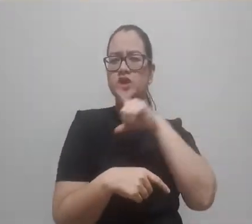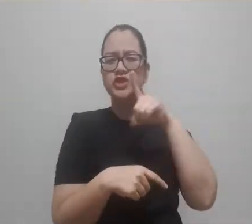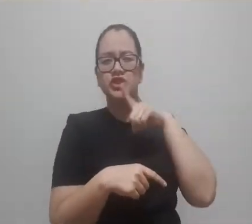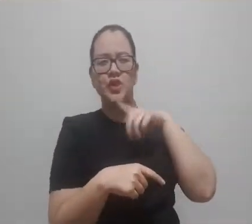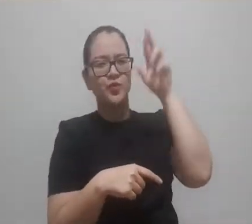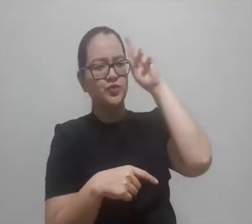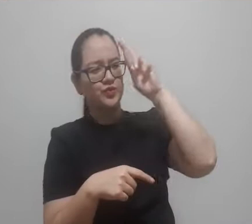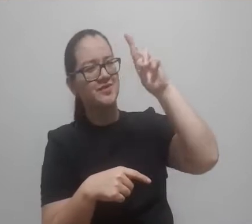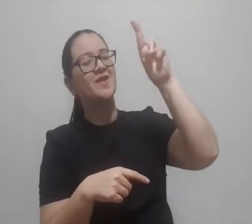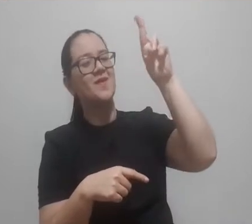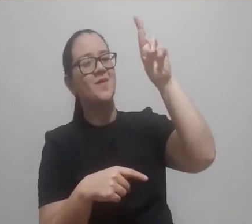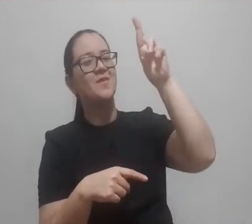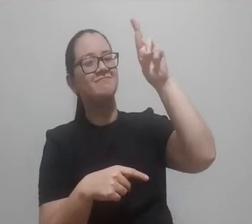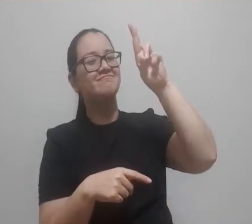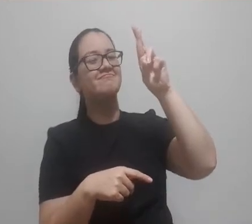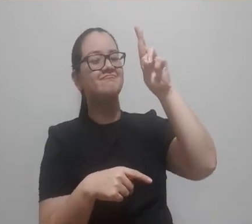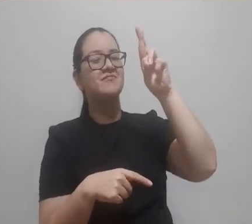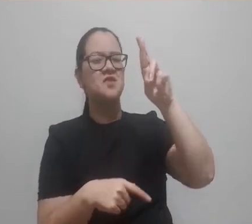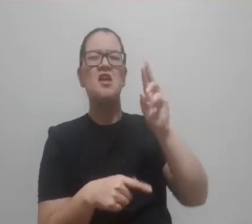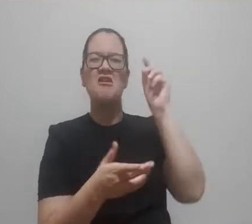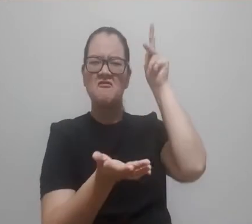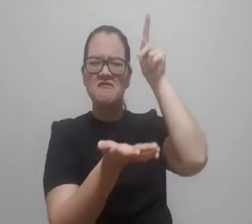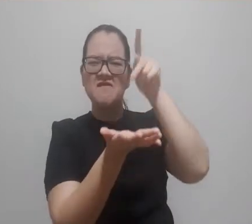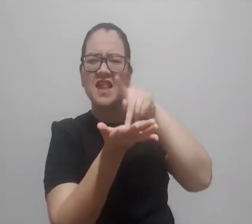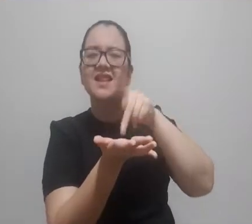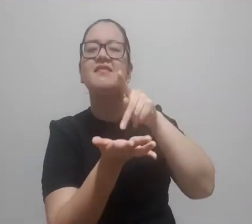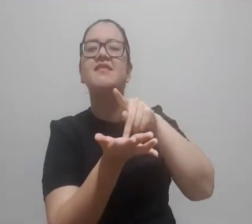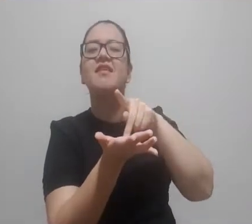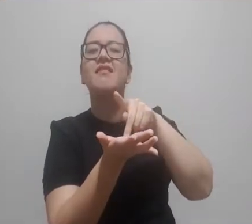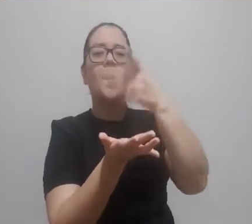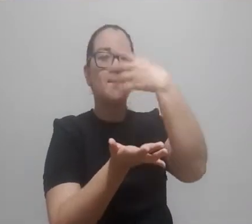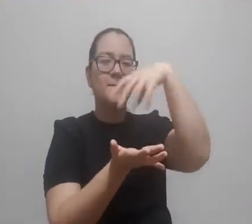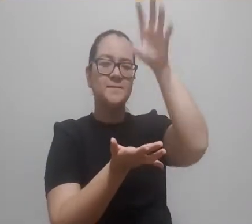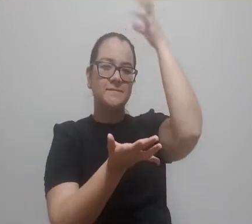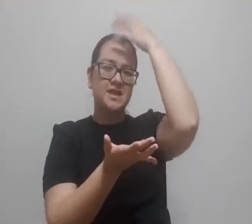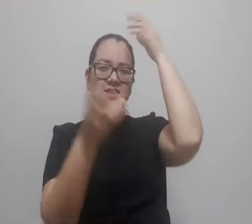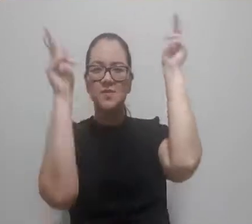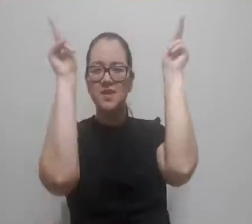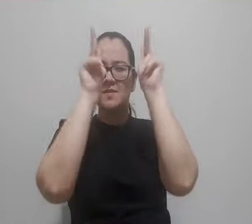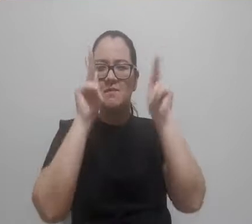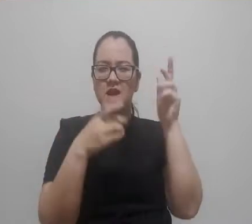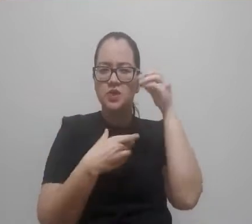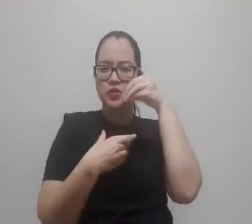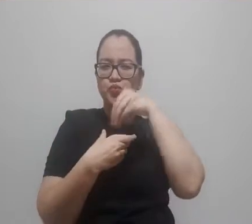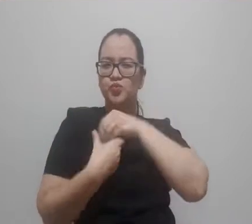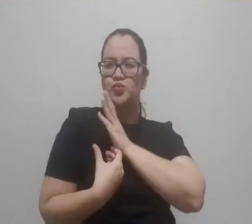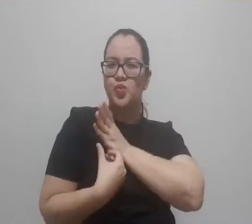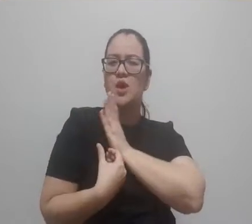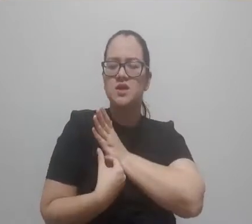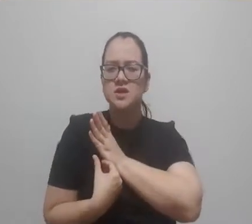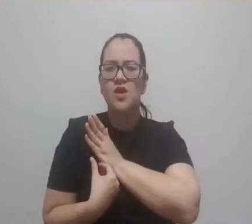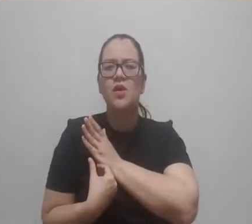verdadeiramente o príncipe da paz habita em nosso coração, nós podemos, mesmo em meio à tempestade, estarmos